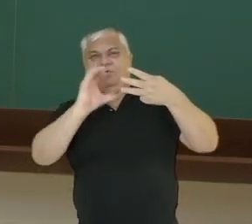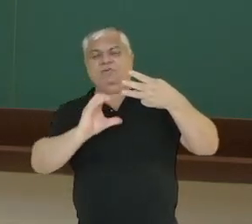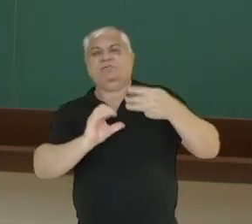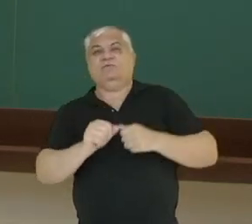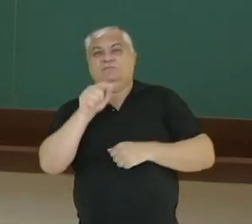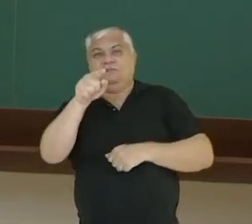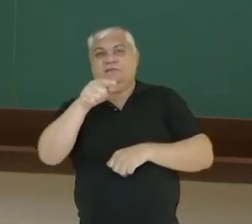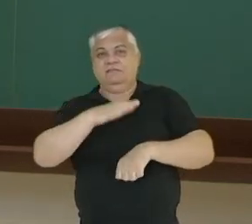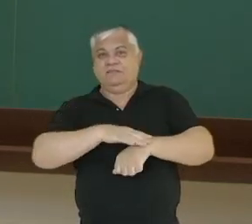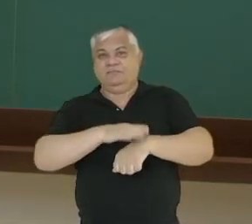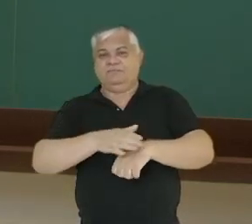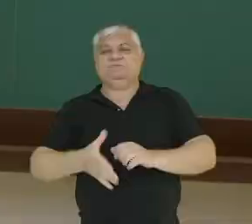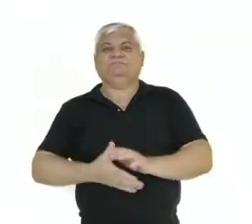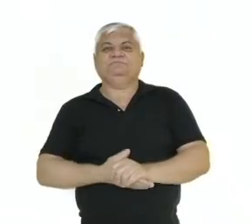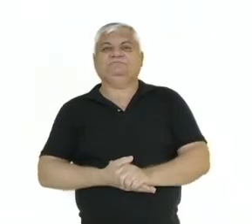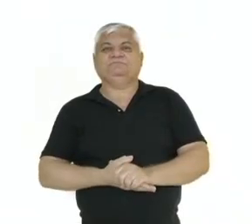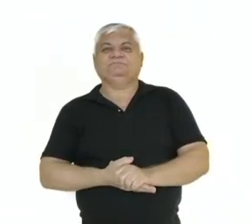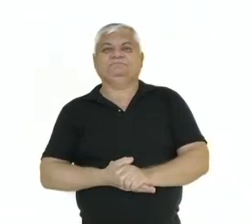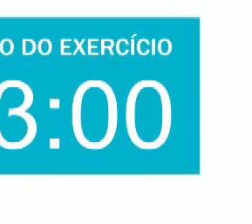compostos. Tempo.